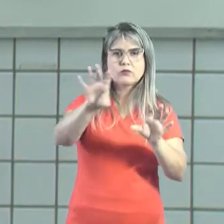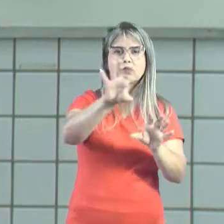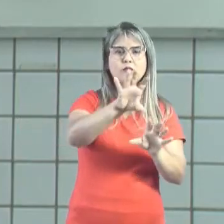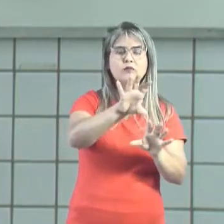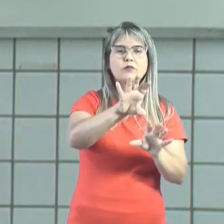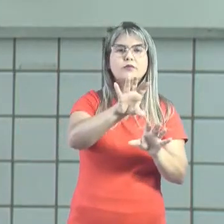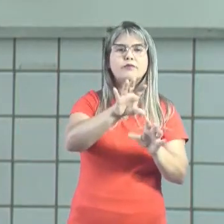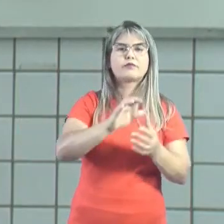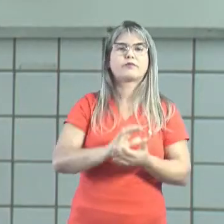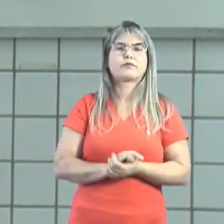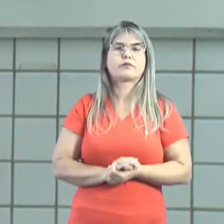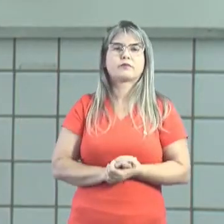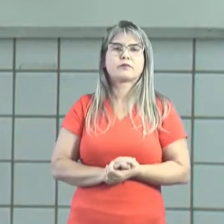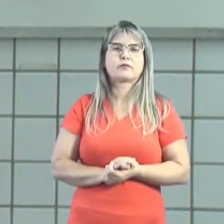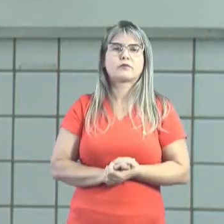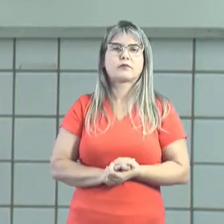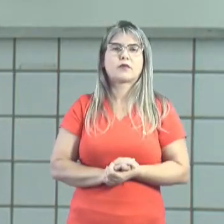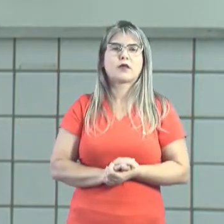vários órgãos,